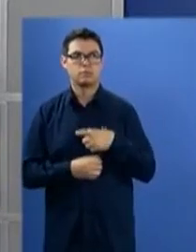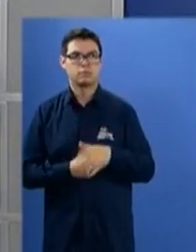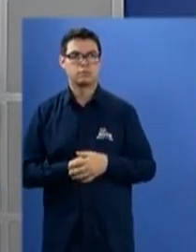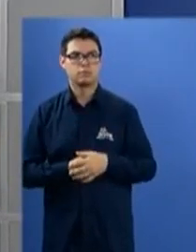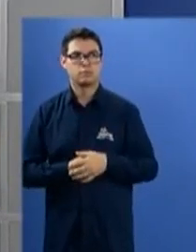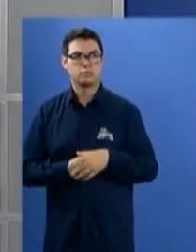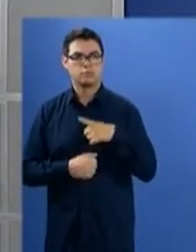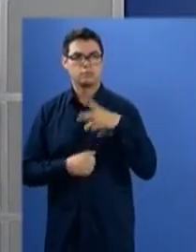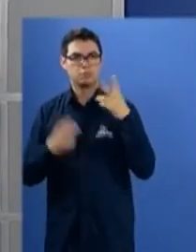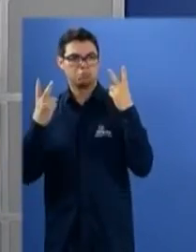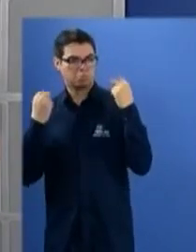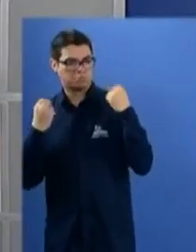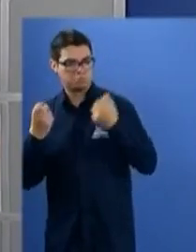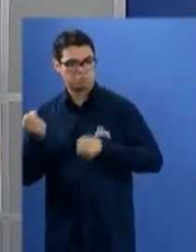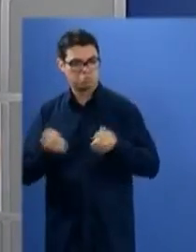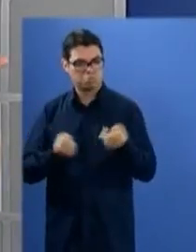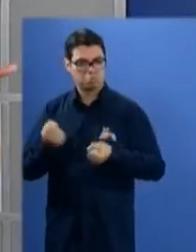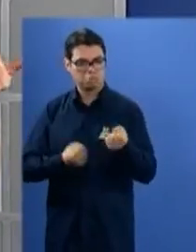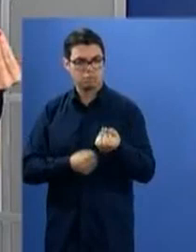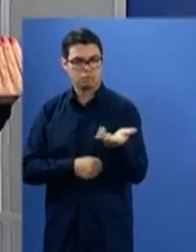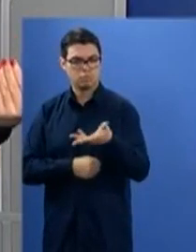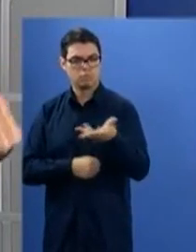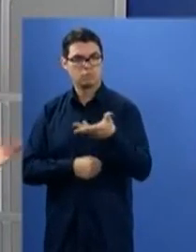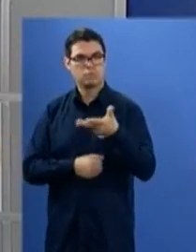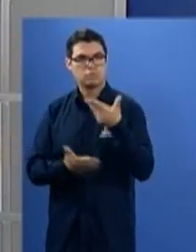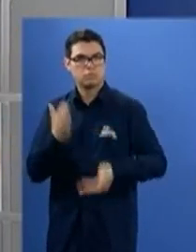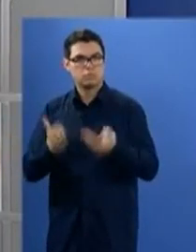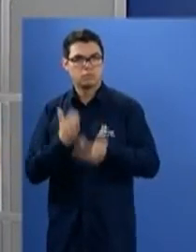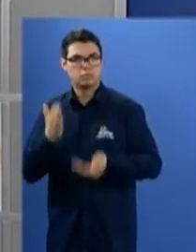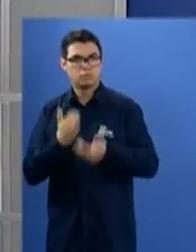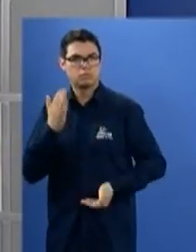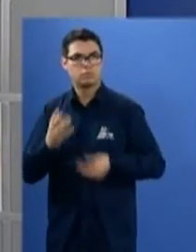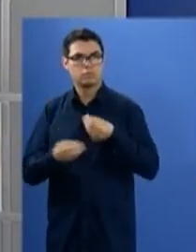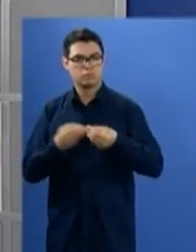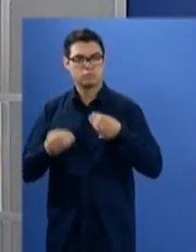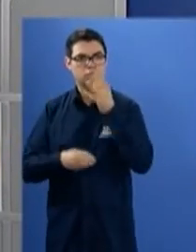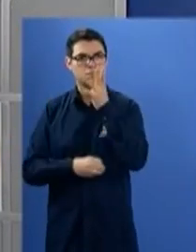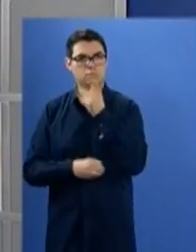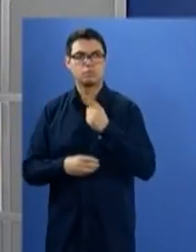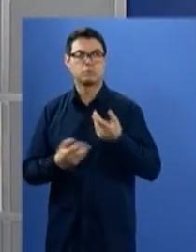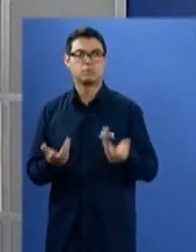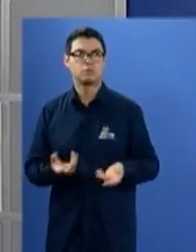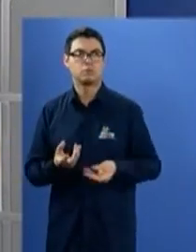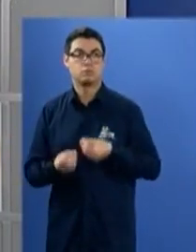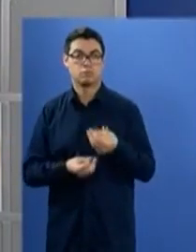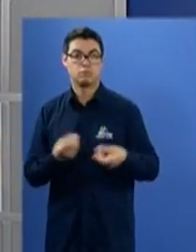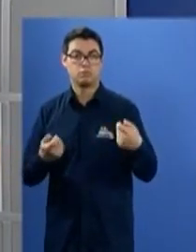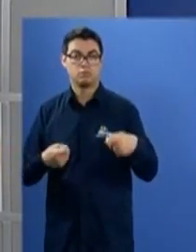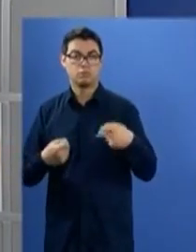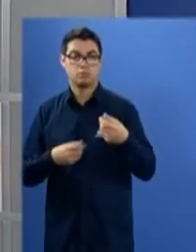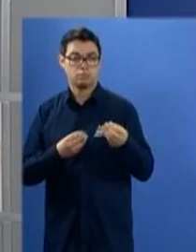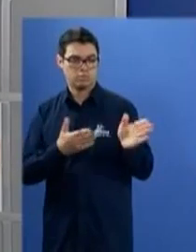pode perder uma posição importantíssima se a equipe demorar mais nessa troca de pneus.